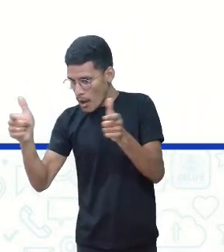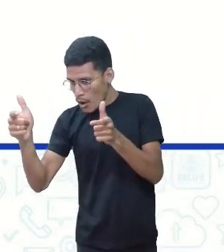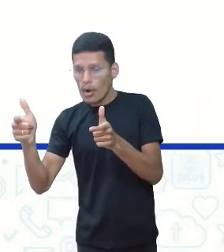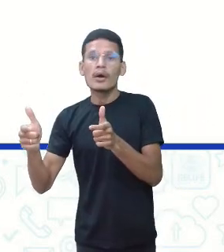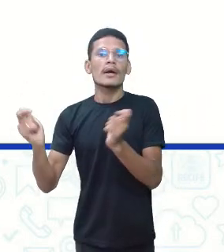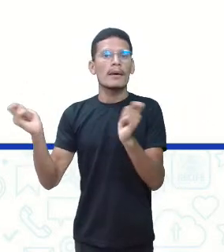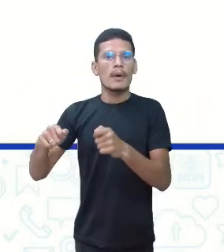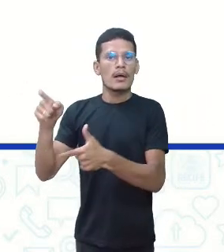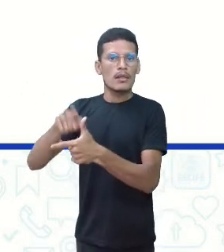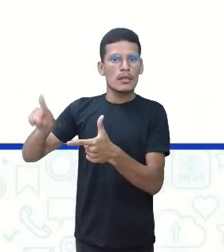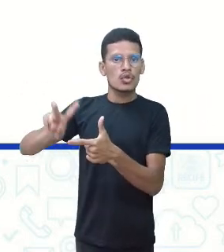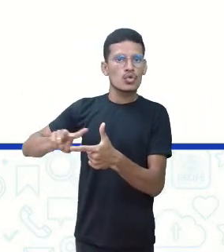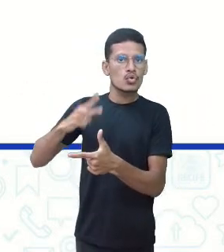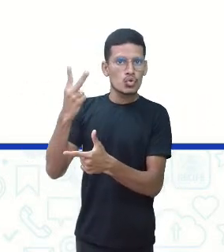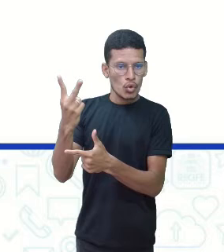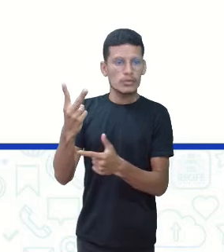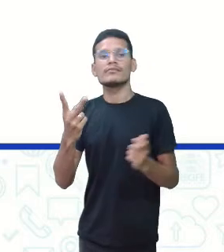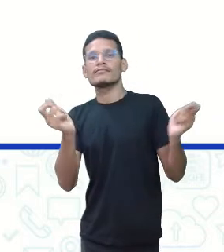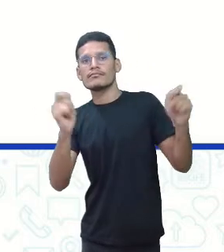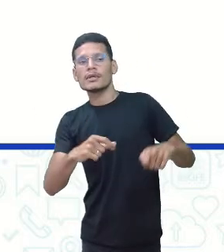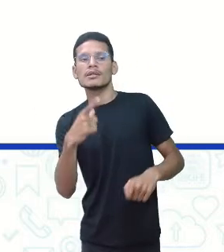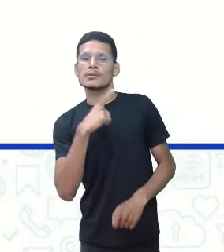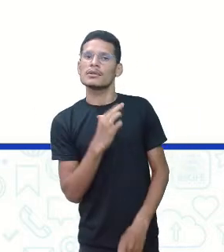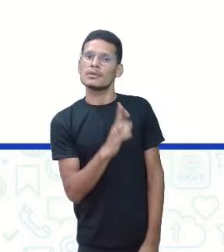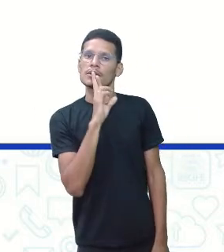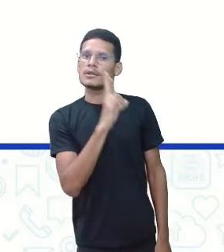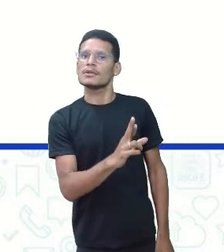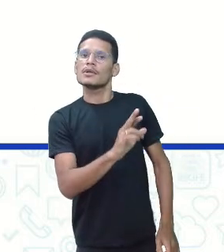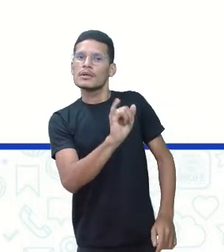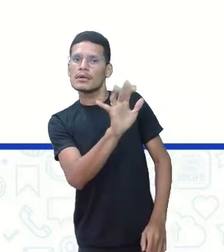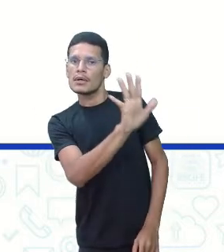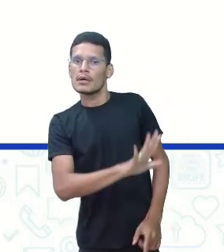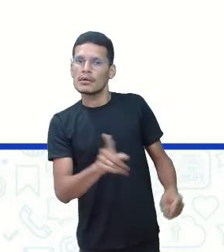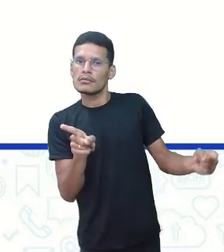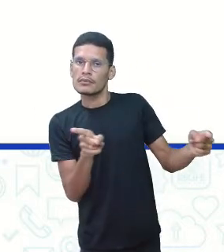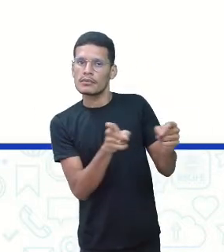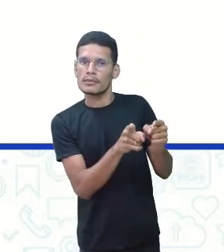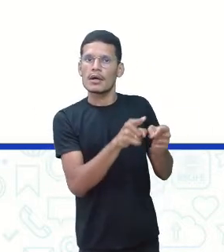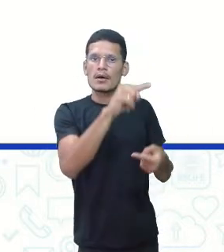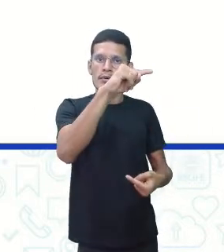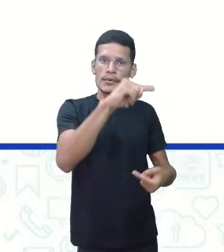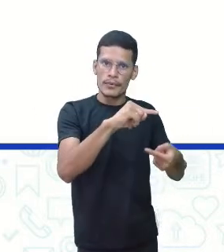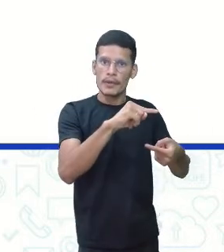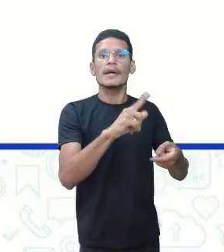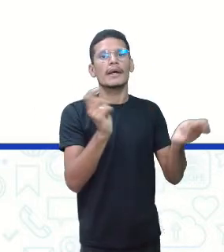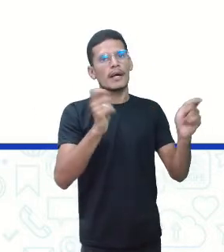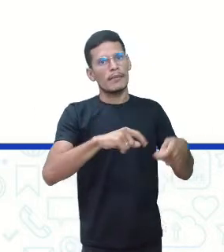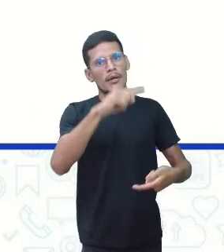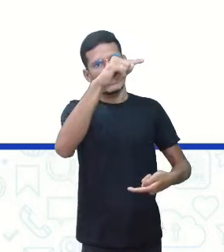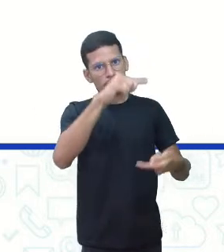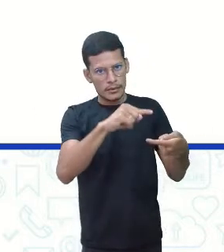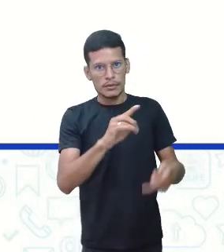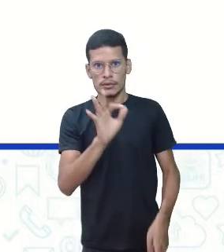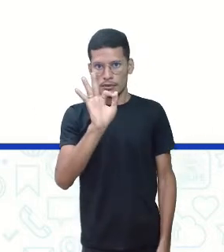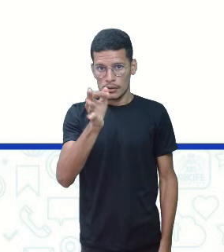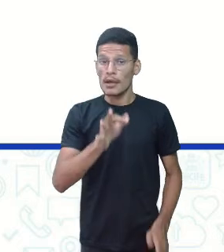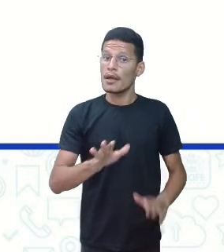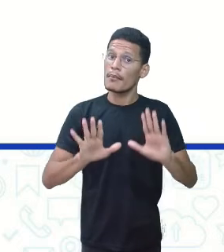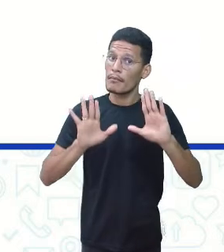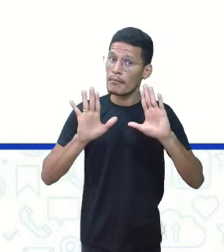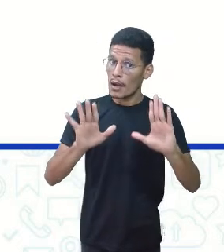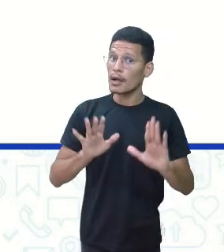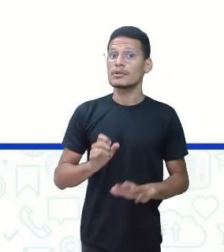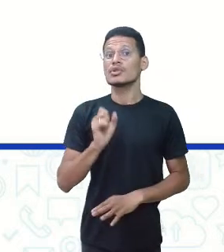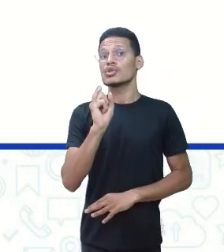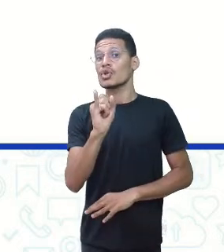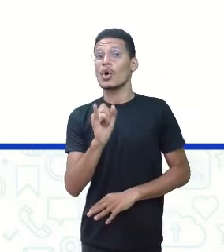divisão por 2 e obtivemos uma figura menorzinha, né? A gente conseguiu fazer a redução disso. Porém,